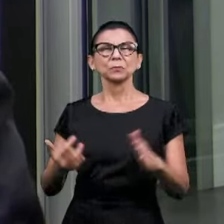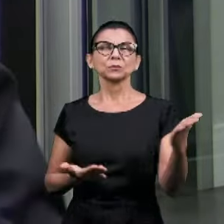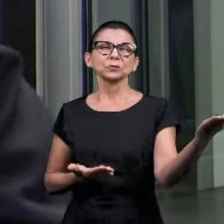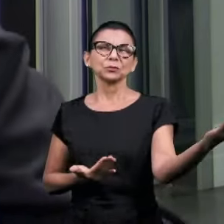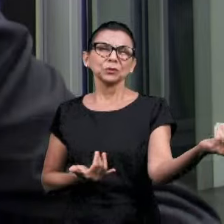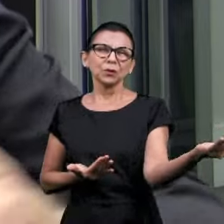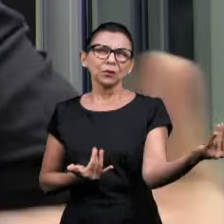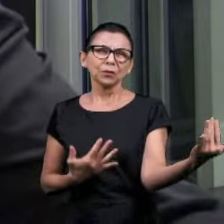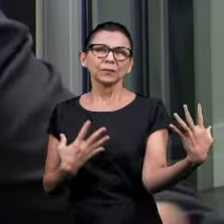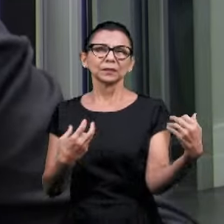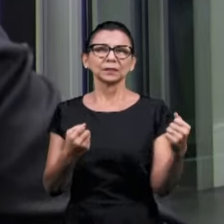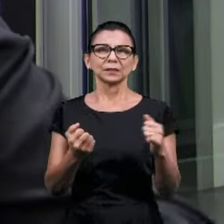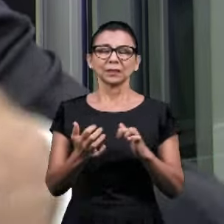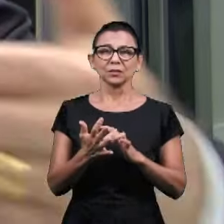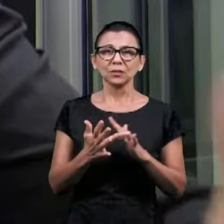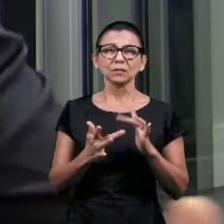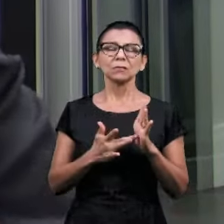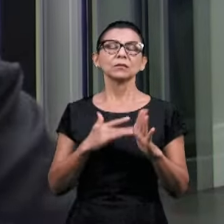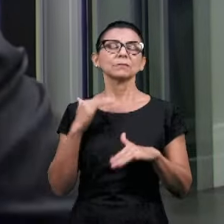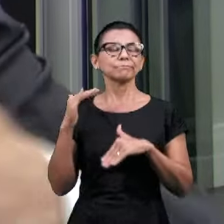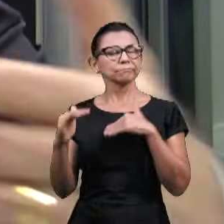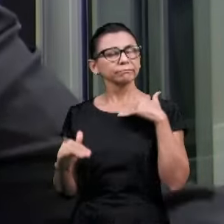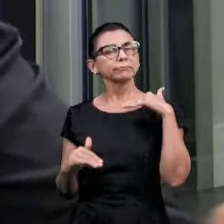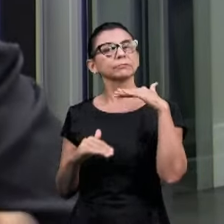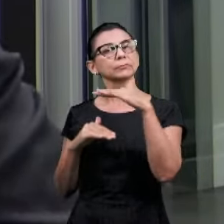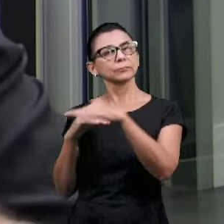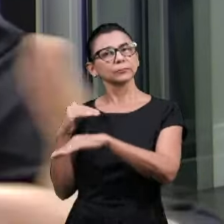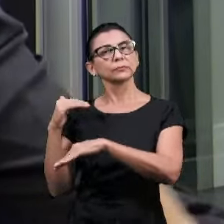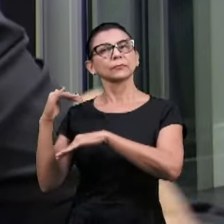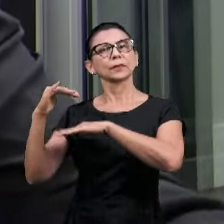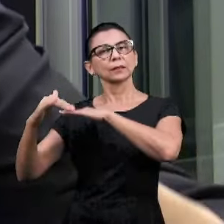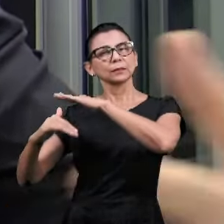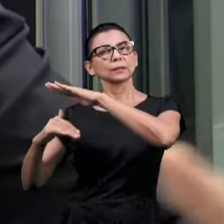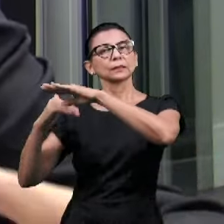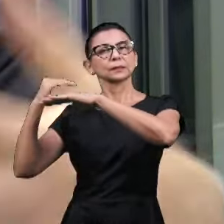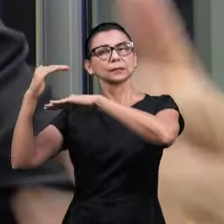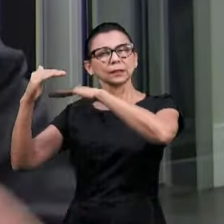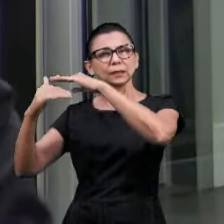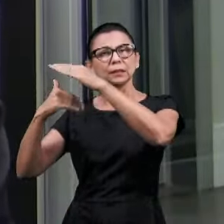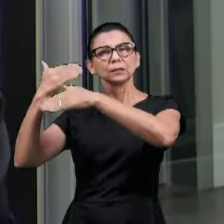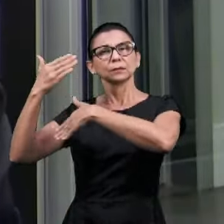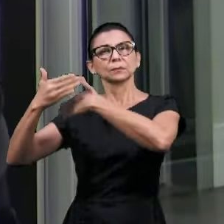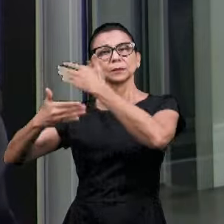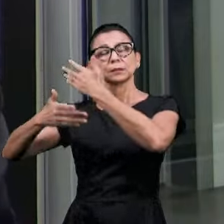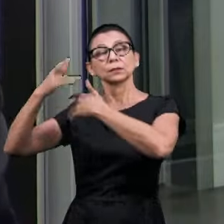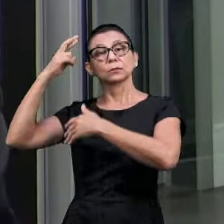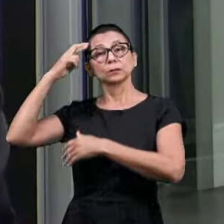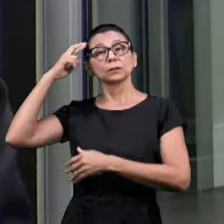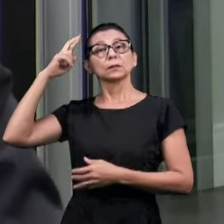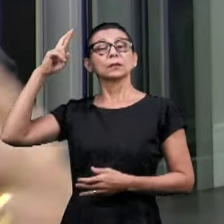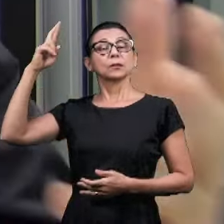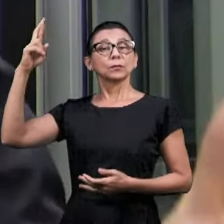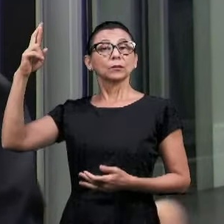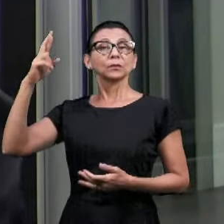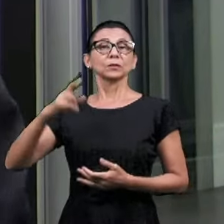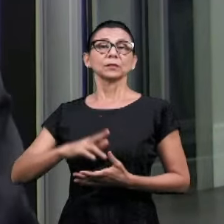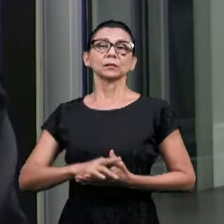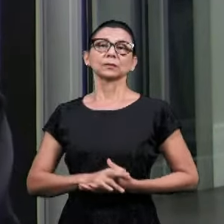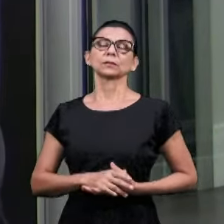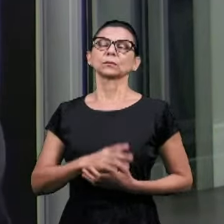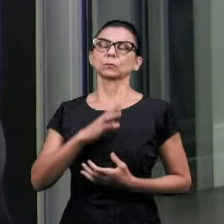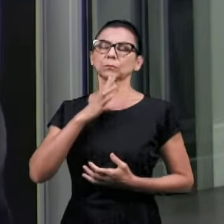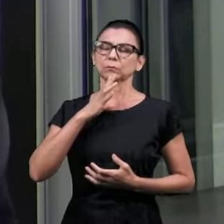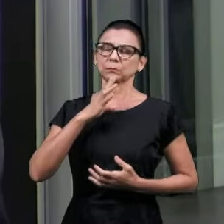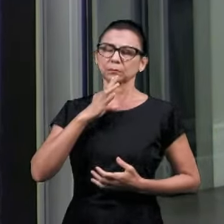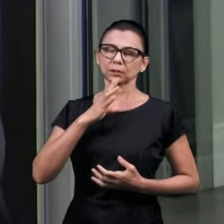e fui, né, crescendo, né, na presença do Senhor, né,